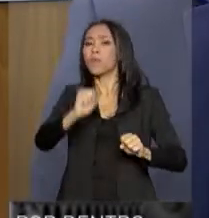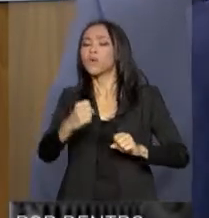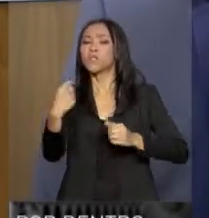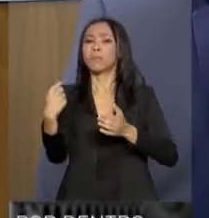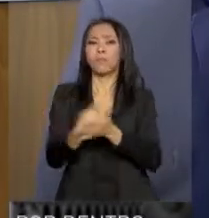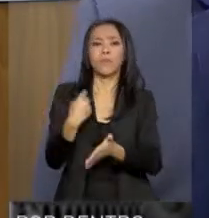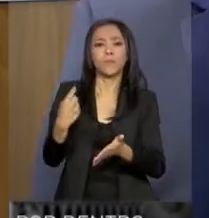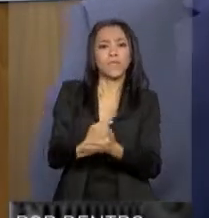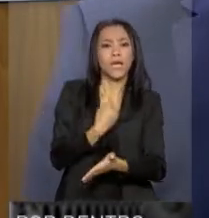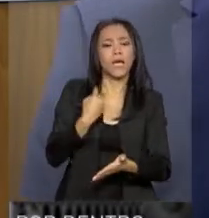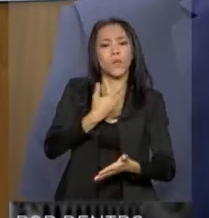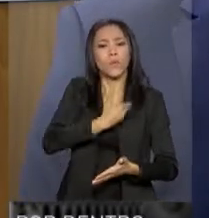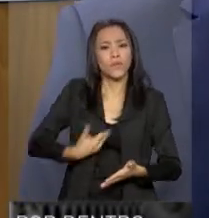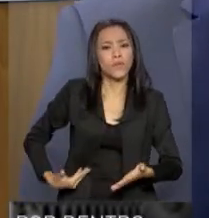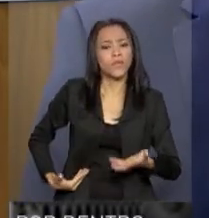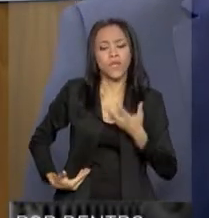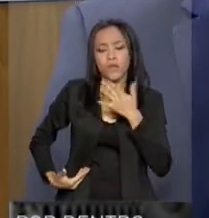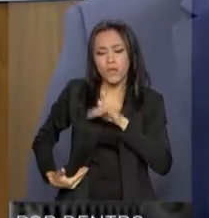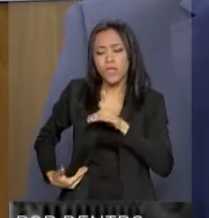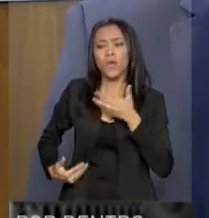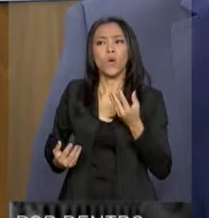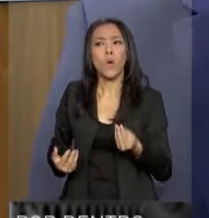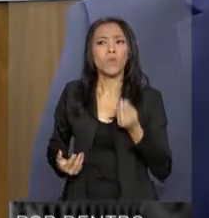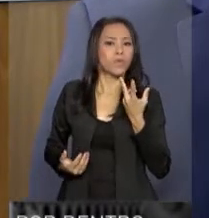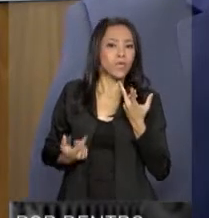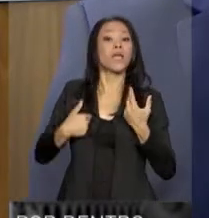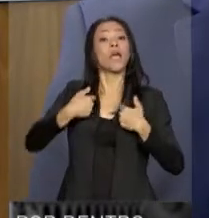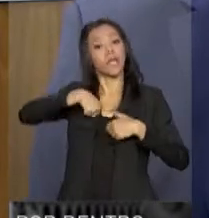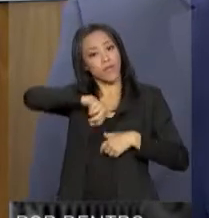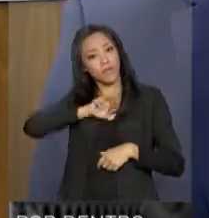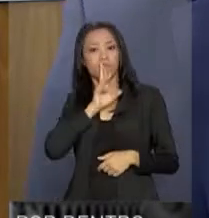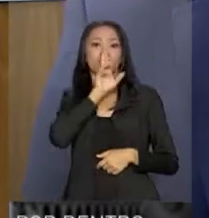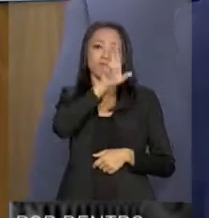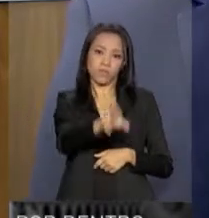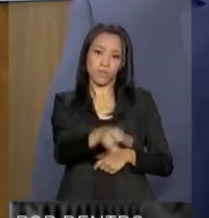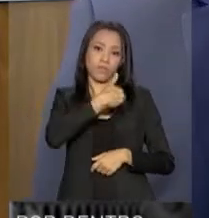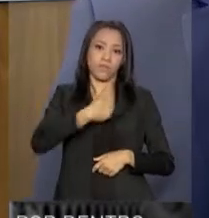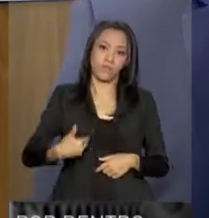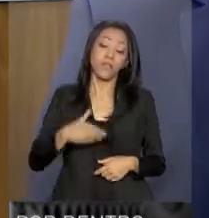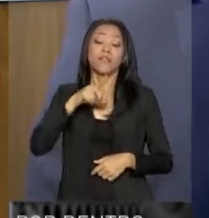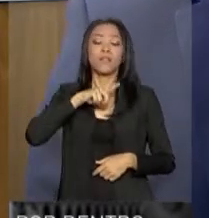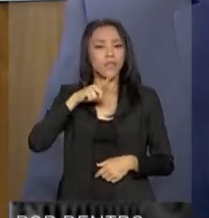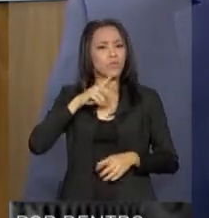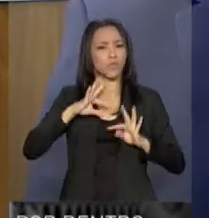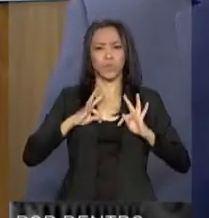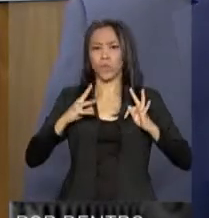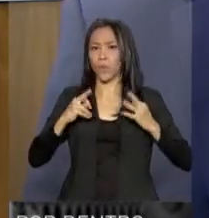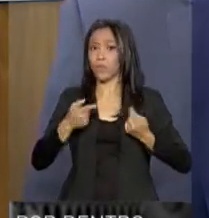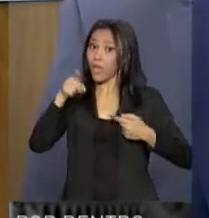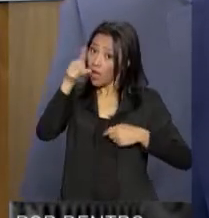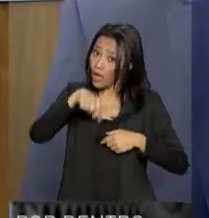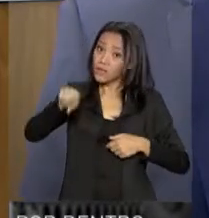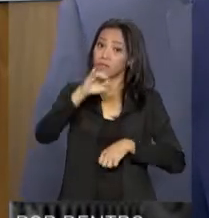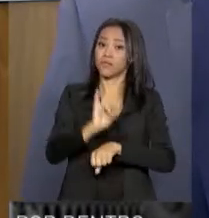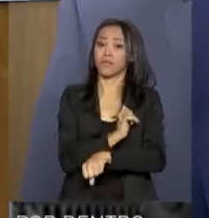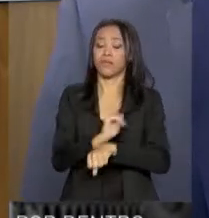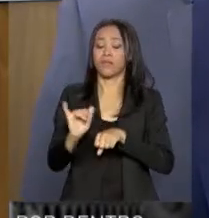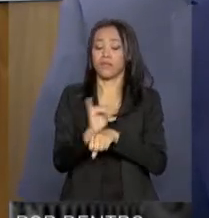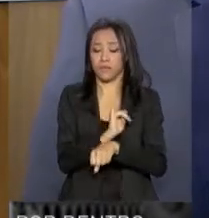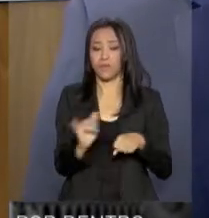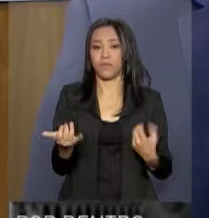ao governo para que o governo responde então nós temos aí todo esse material todas as ferramentas e agora